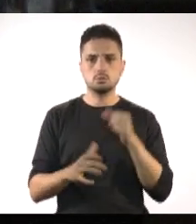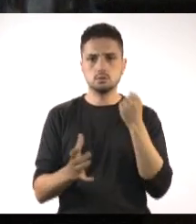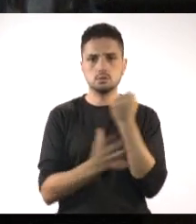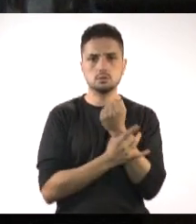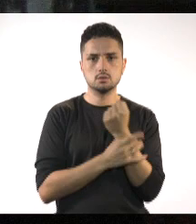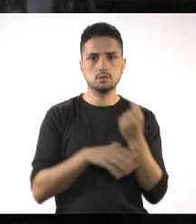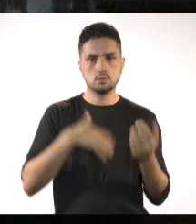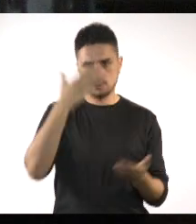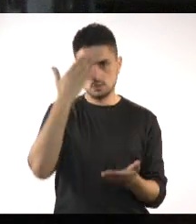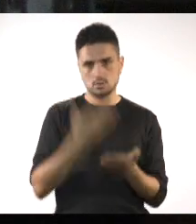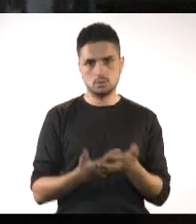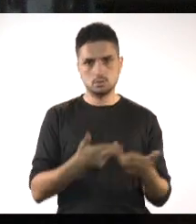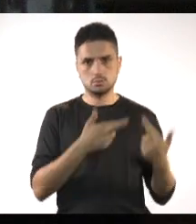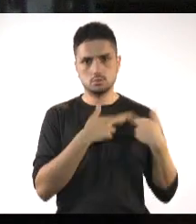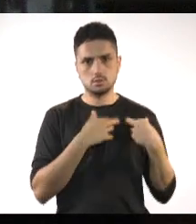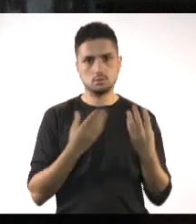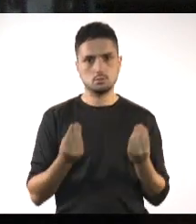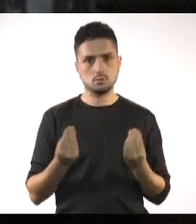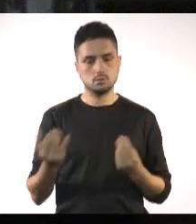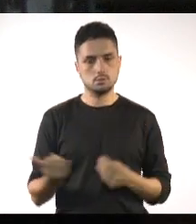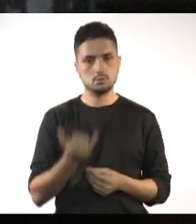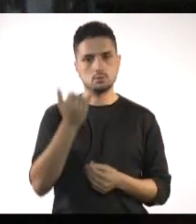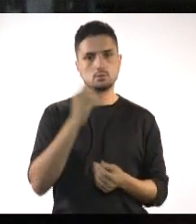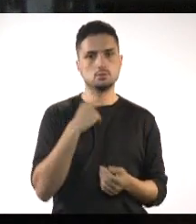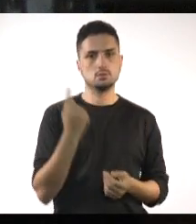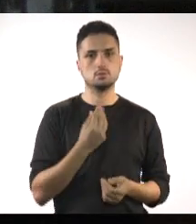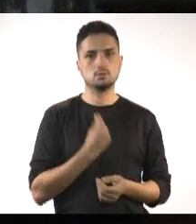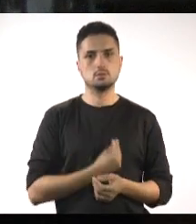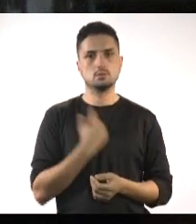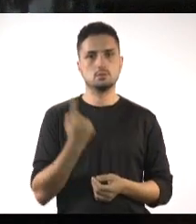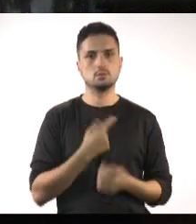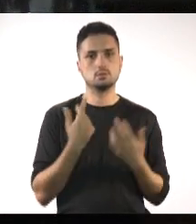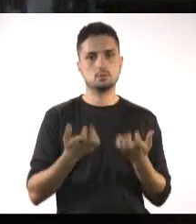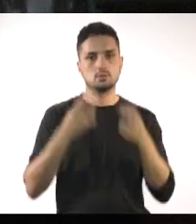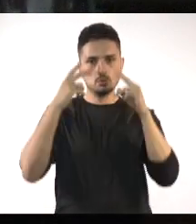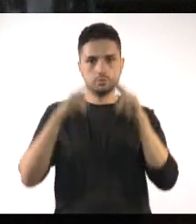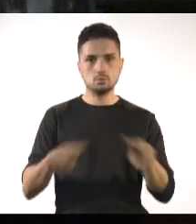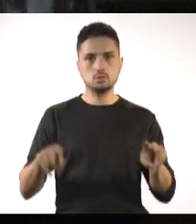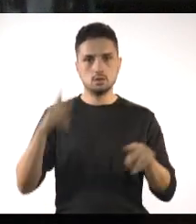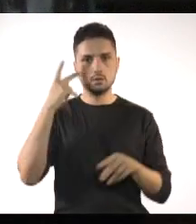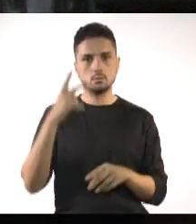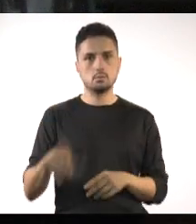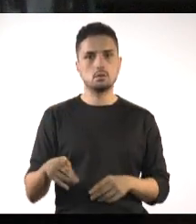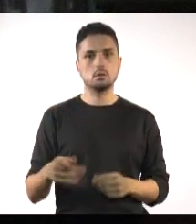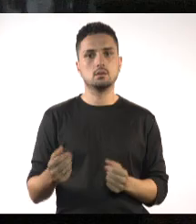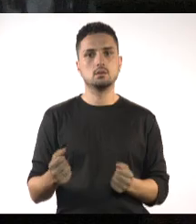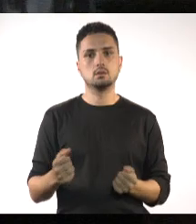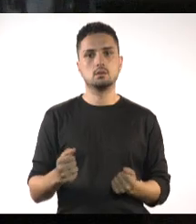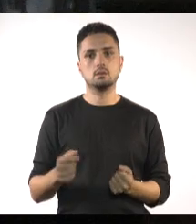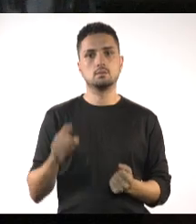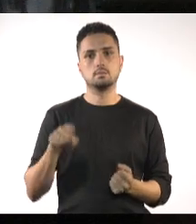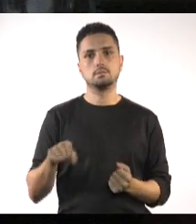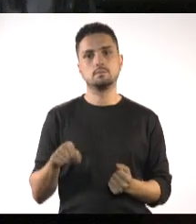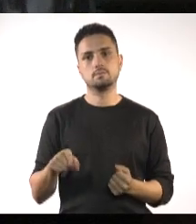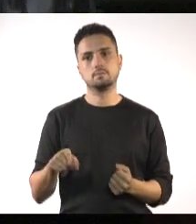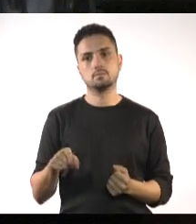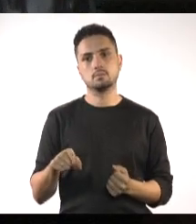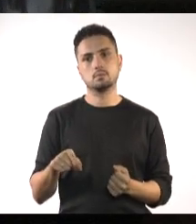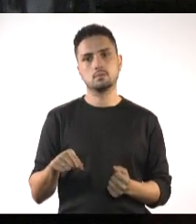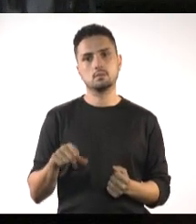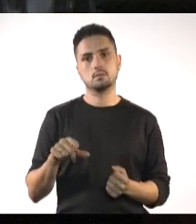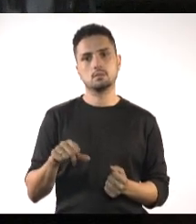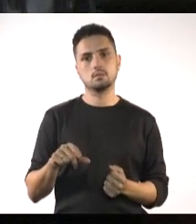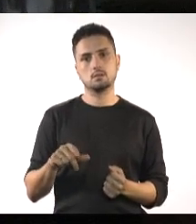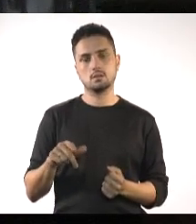uma responsabilidade muito grande, né, de vermos como que nós queremos olhar para justamente esse menor privado